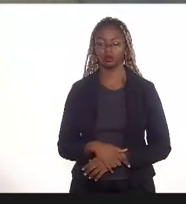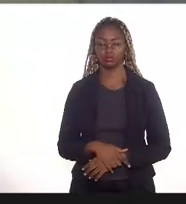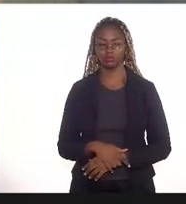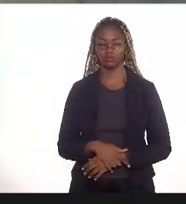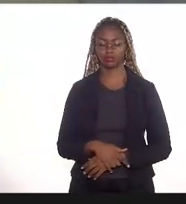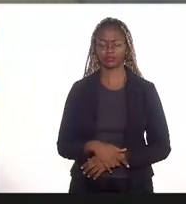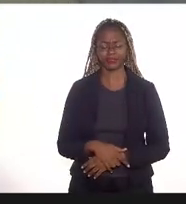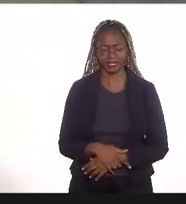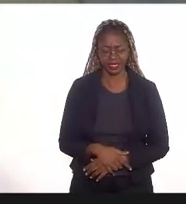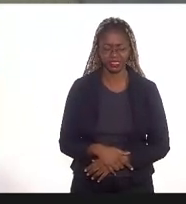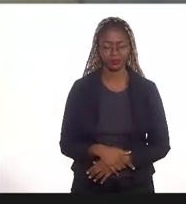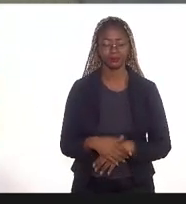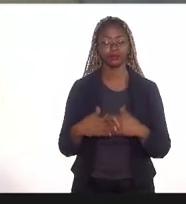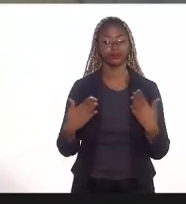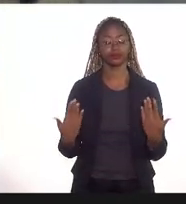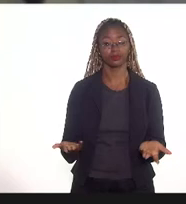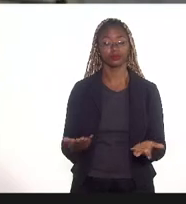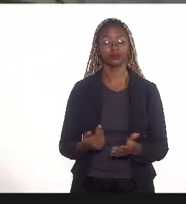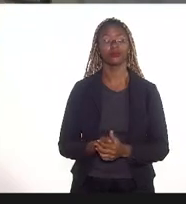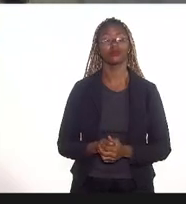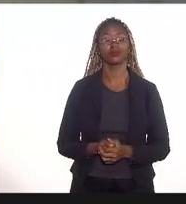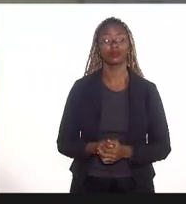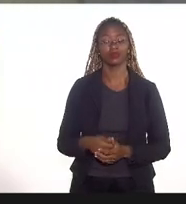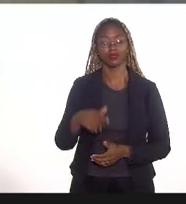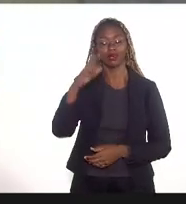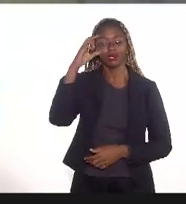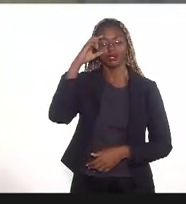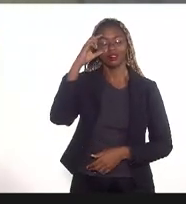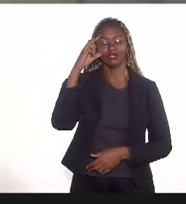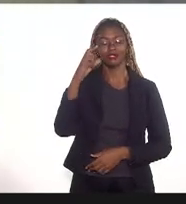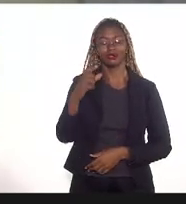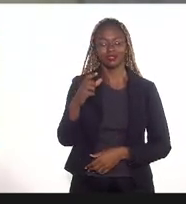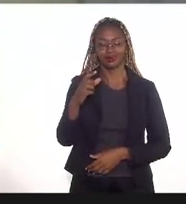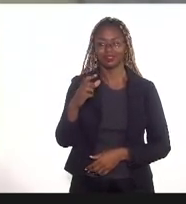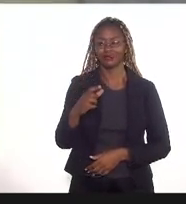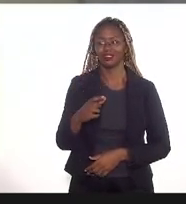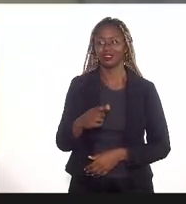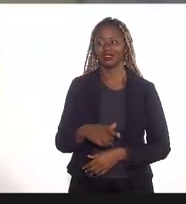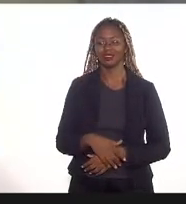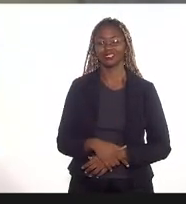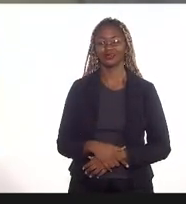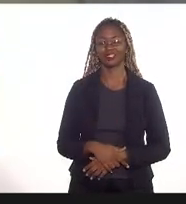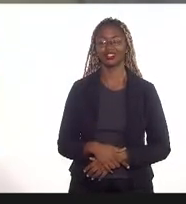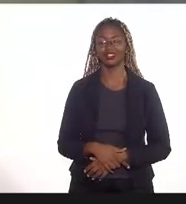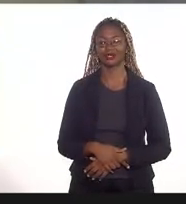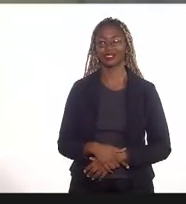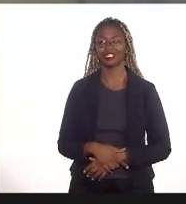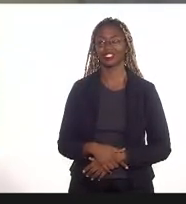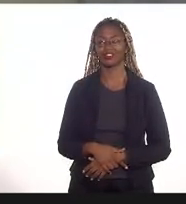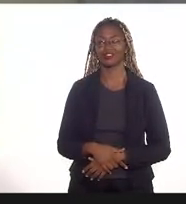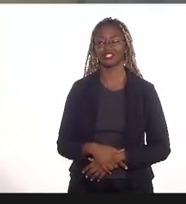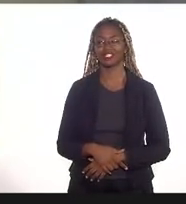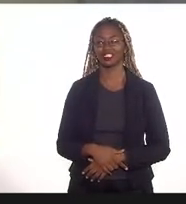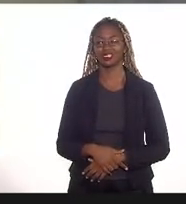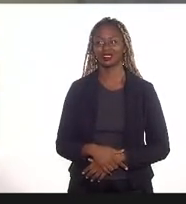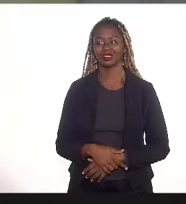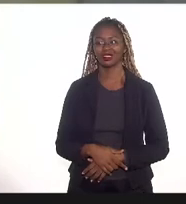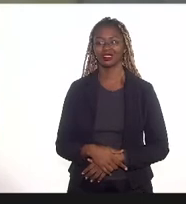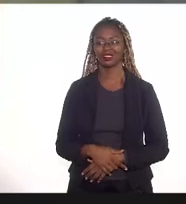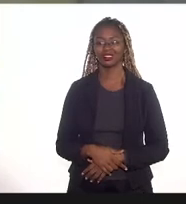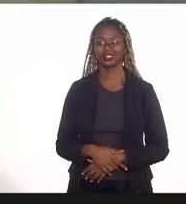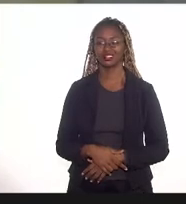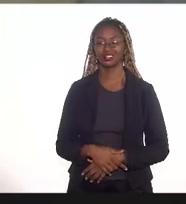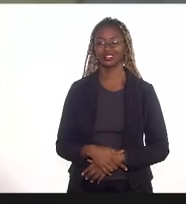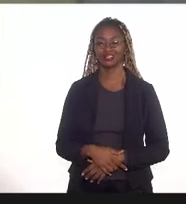Então, queria chamar a atenção de Vossa Excelência sobre essa questão. E aí, não é chamar a